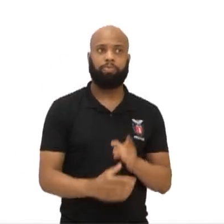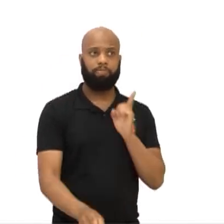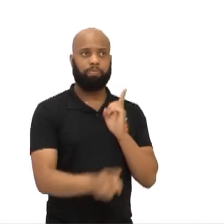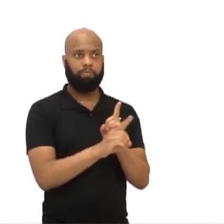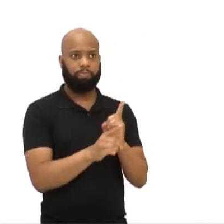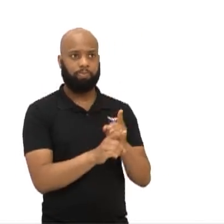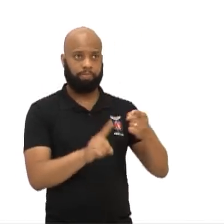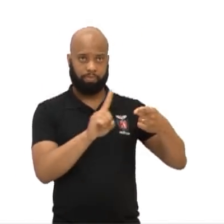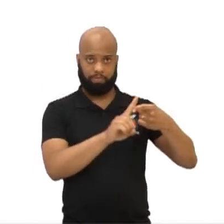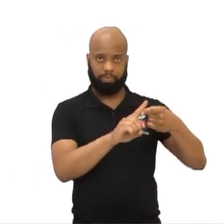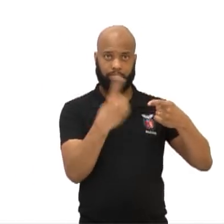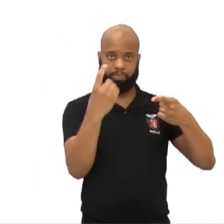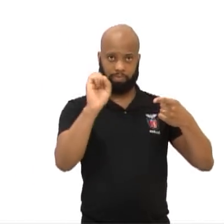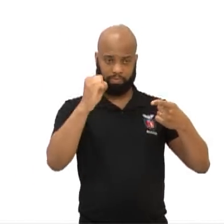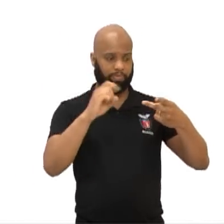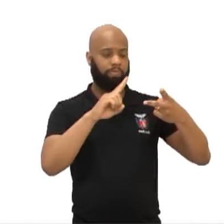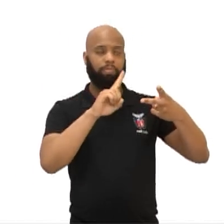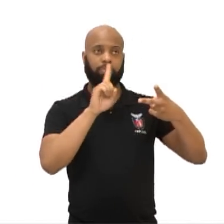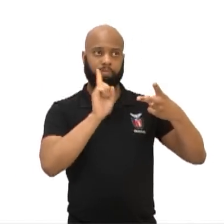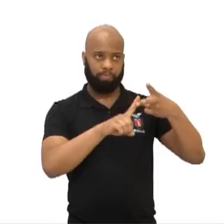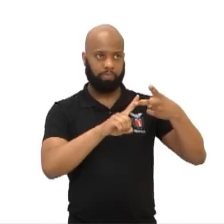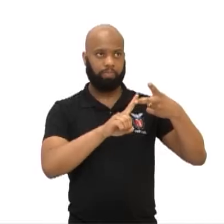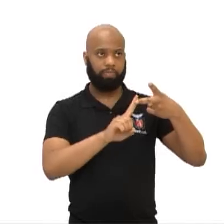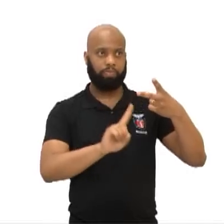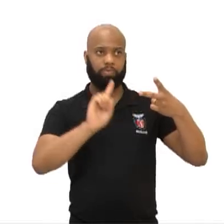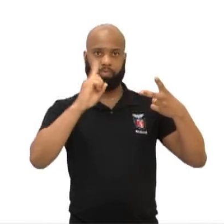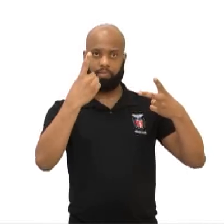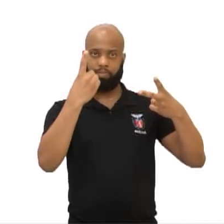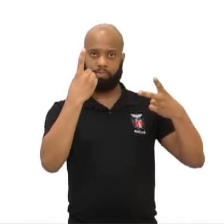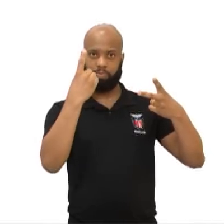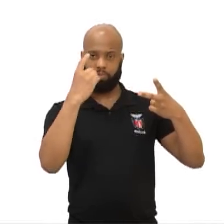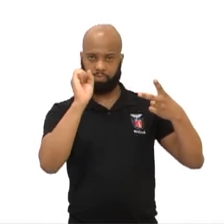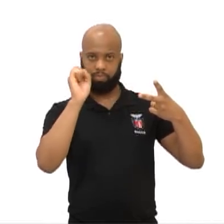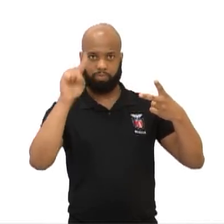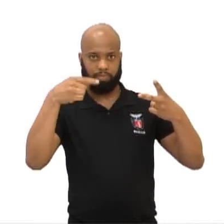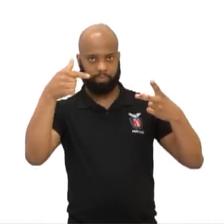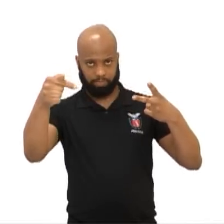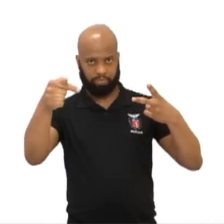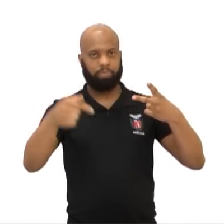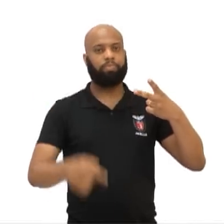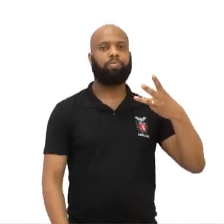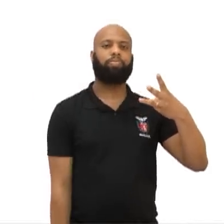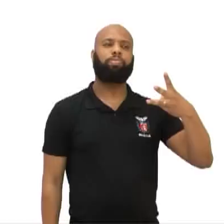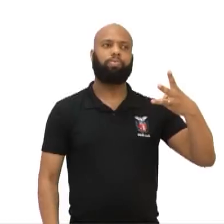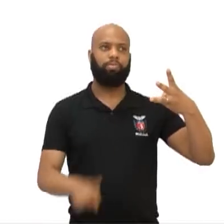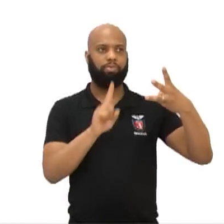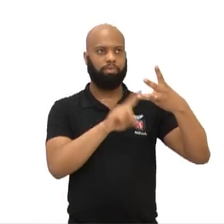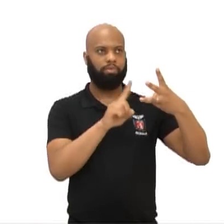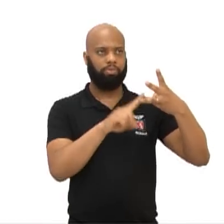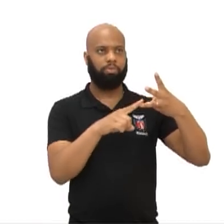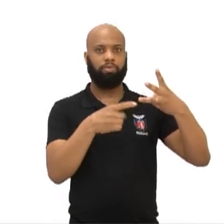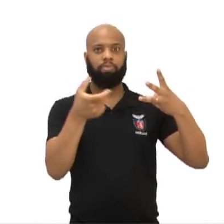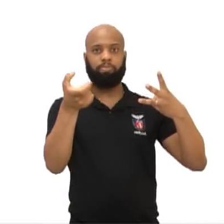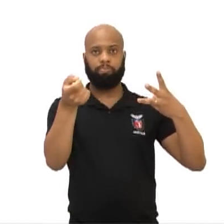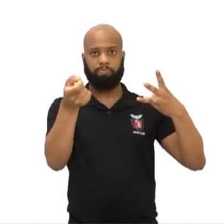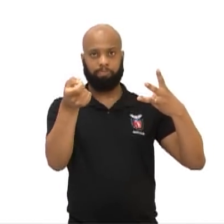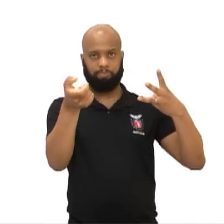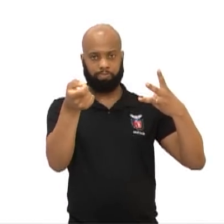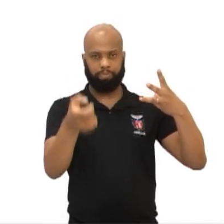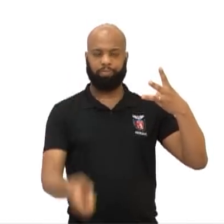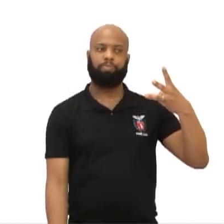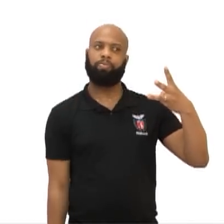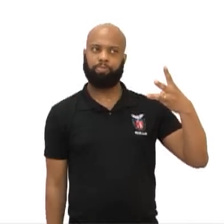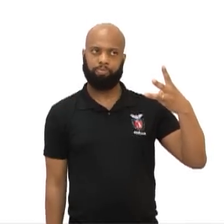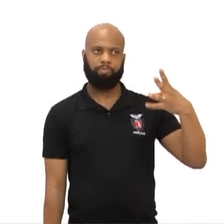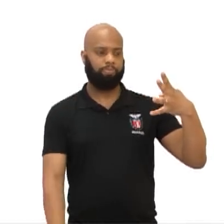A, 18 centímetros. Alternativa B, 18,7 centímetros. Alternativa